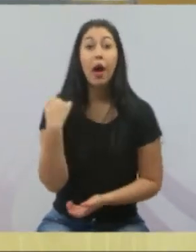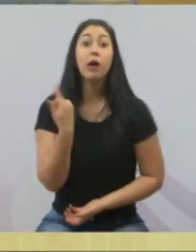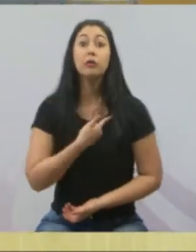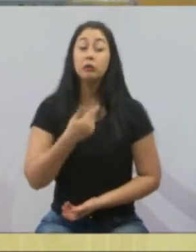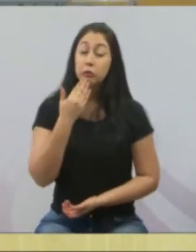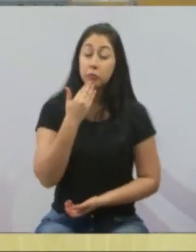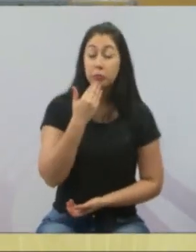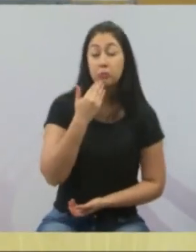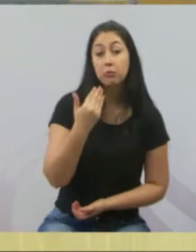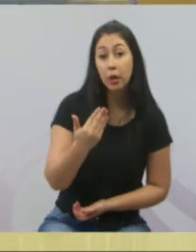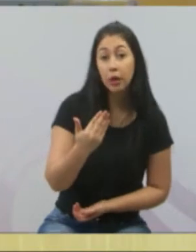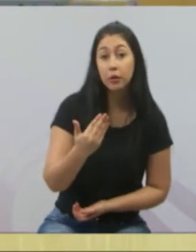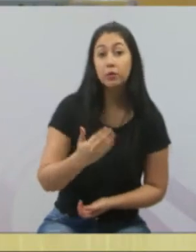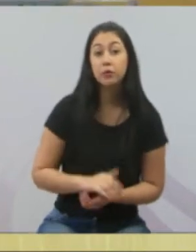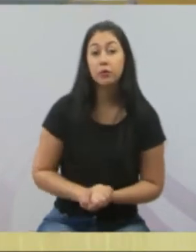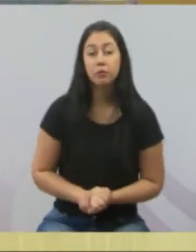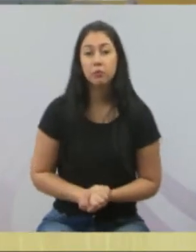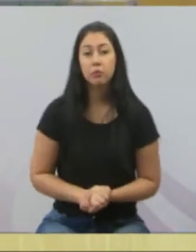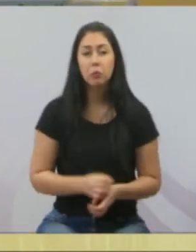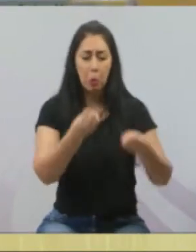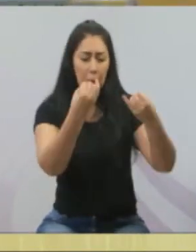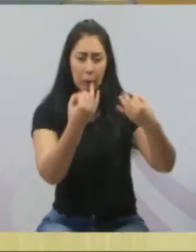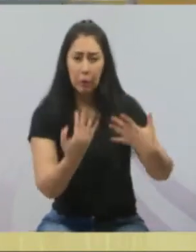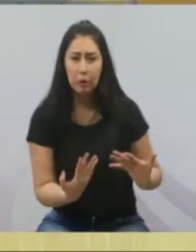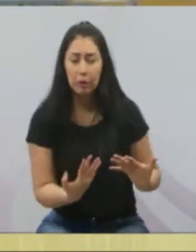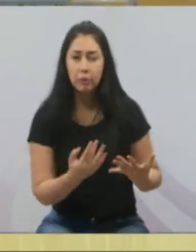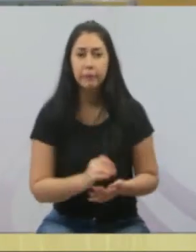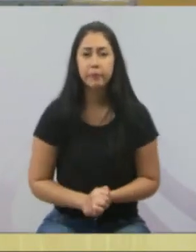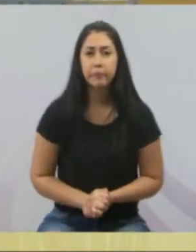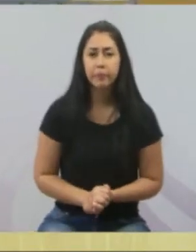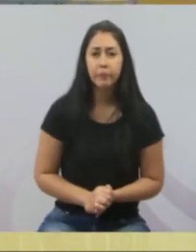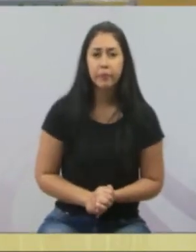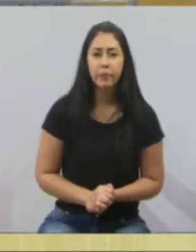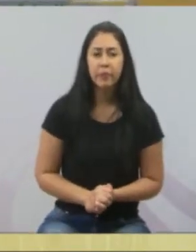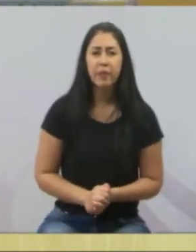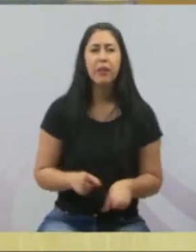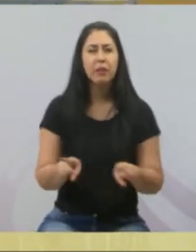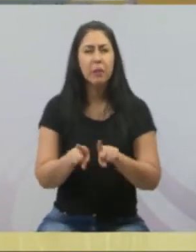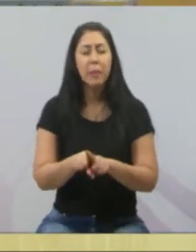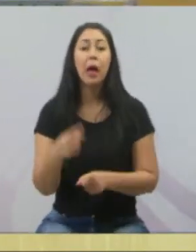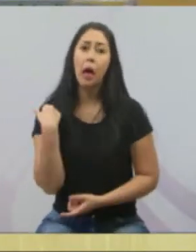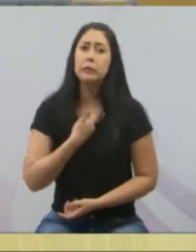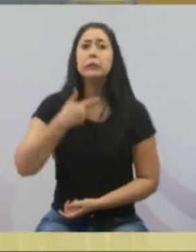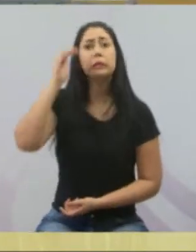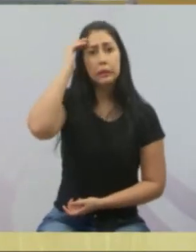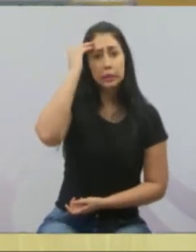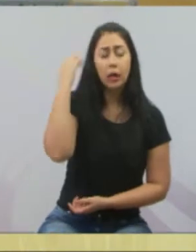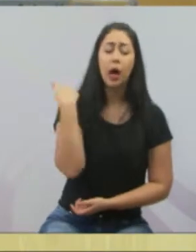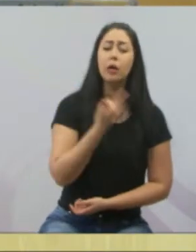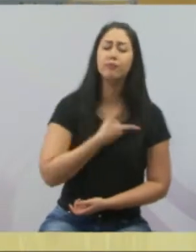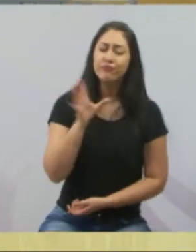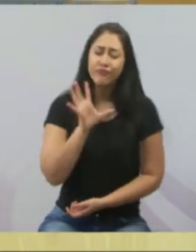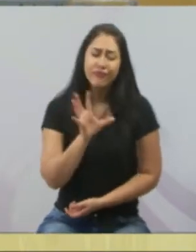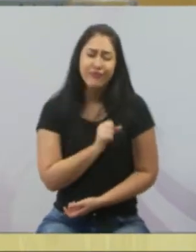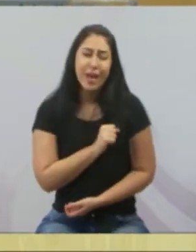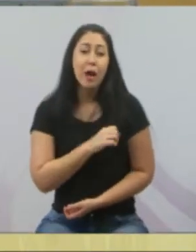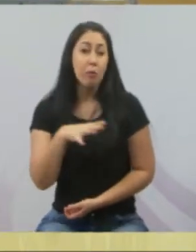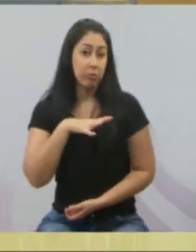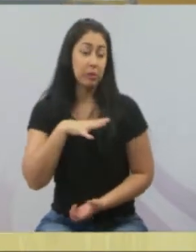aos altos custos dos medicamentos, com o isolamento realizado devido ao coronavírus, ficou muito pior. Com os decretos governamentais e a necessidade